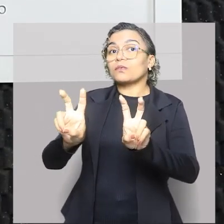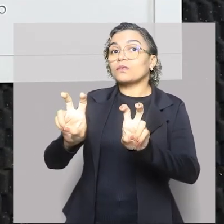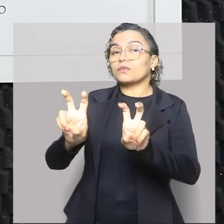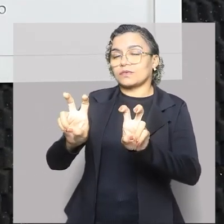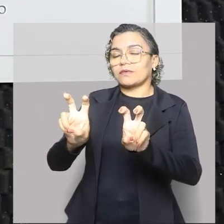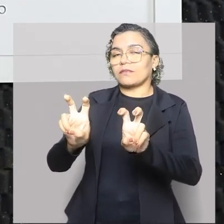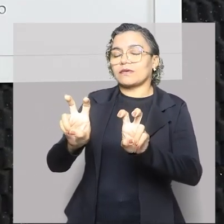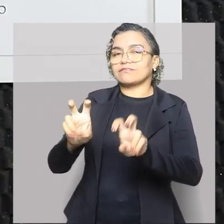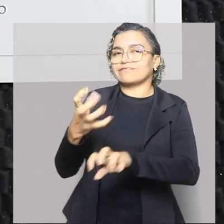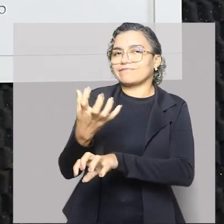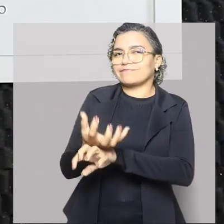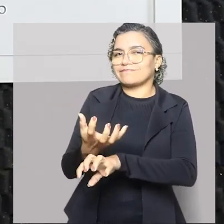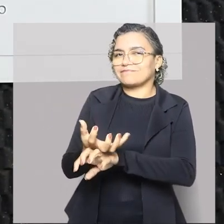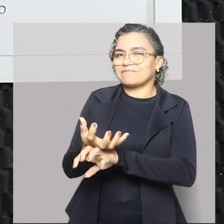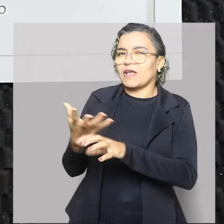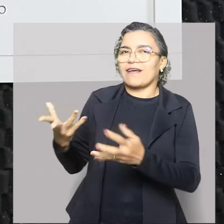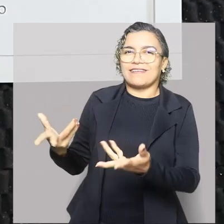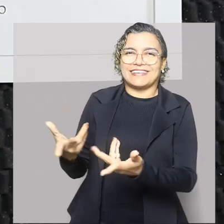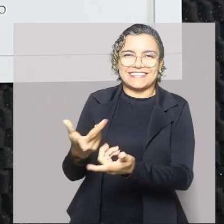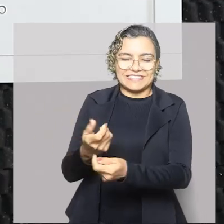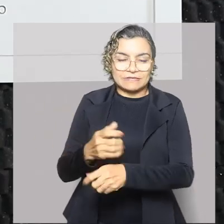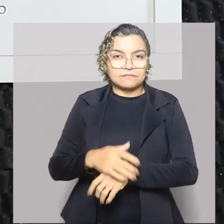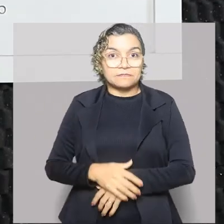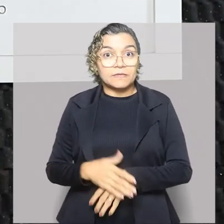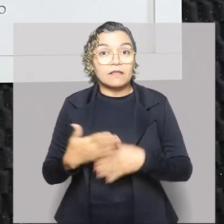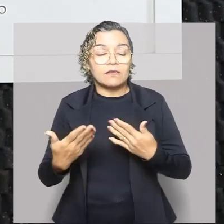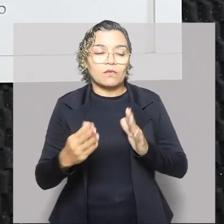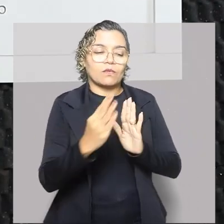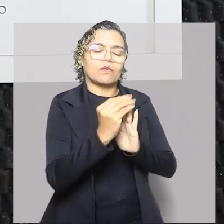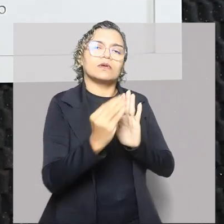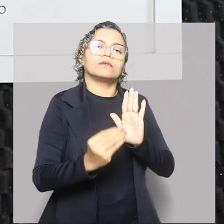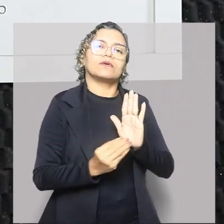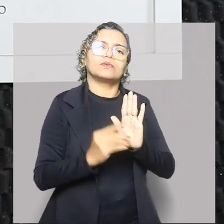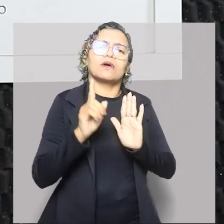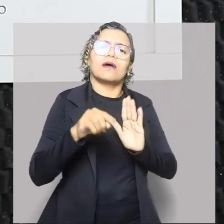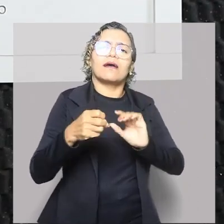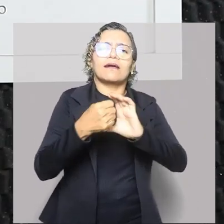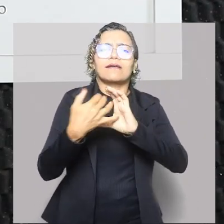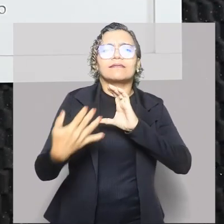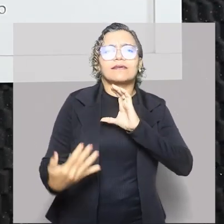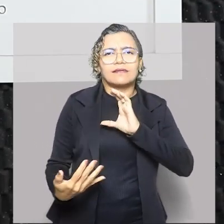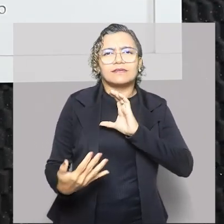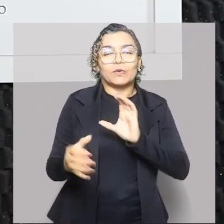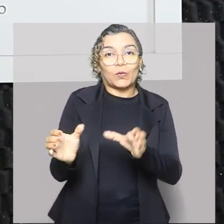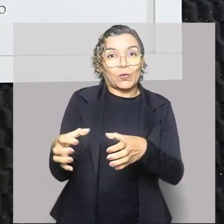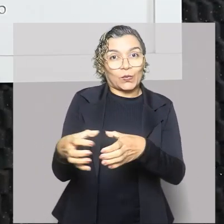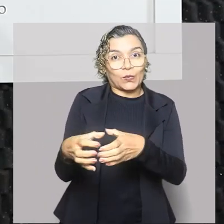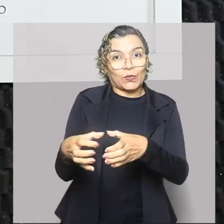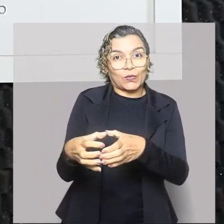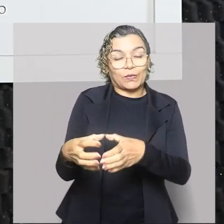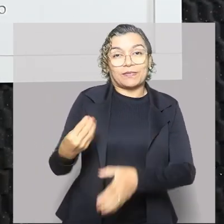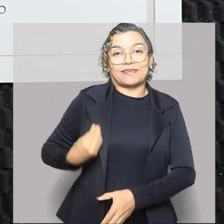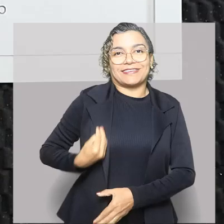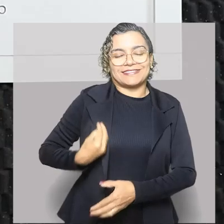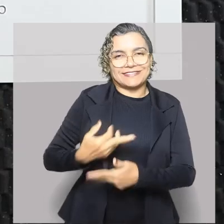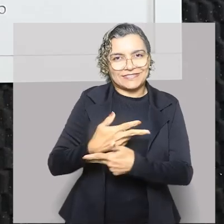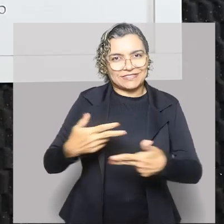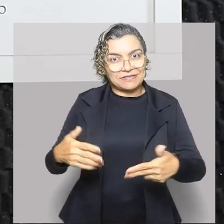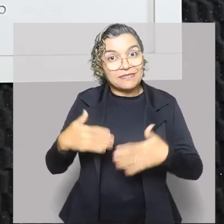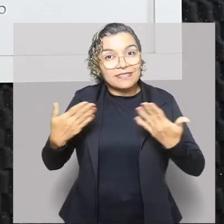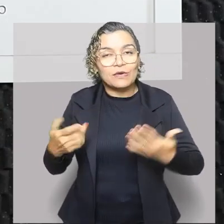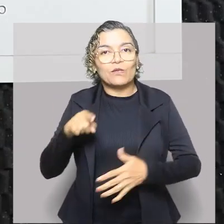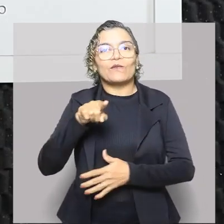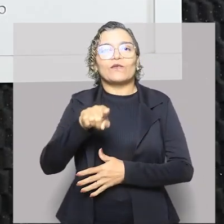aí dessa disciplina tão maravilhosa. E o conteúdo em si é a característica dos seres vivos. Então você com